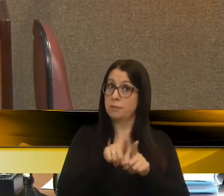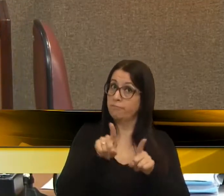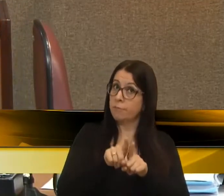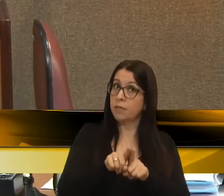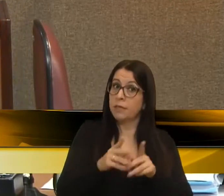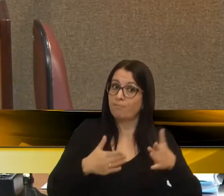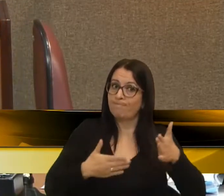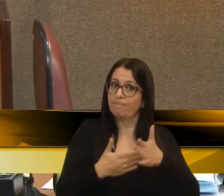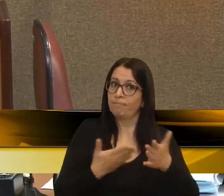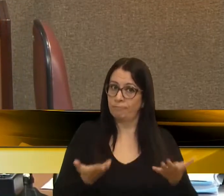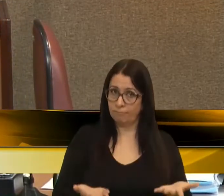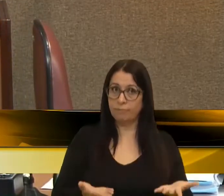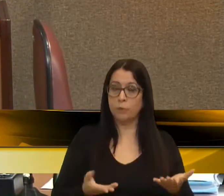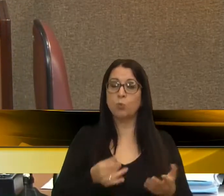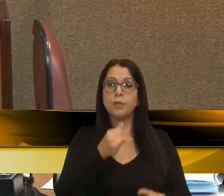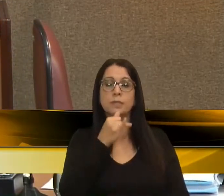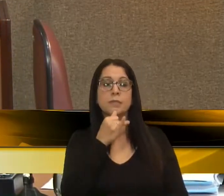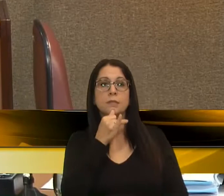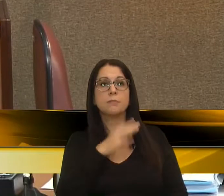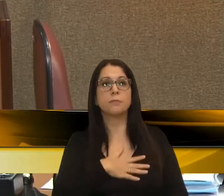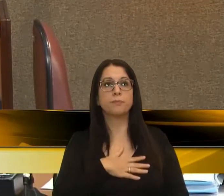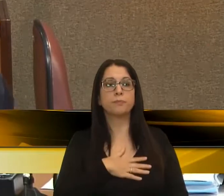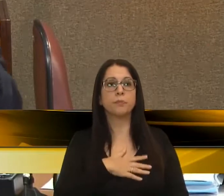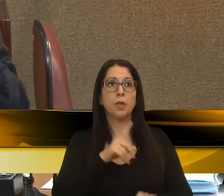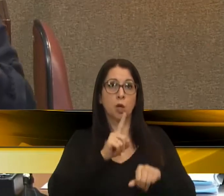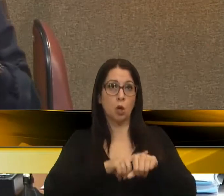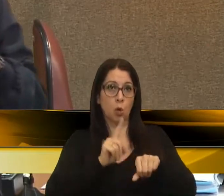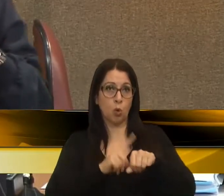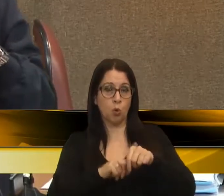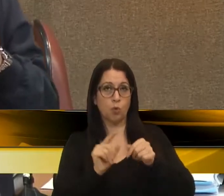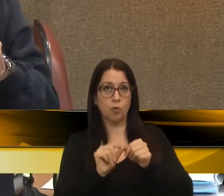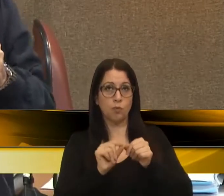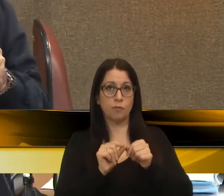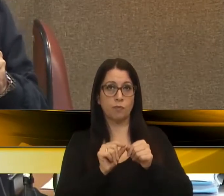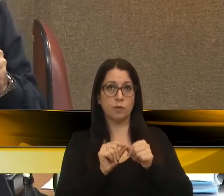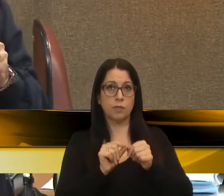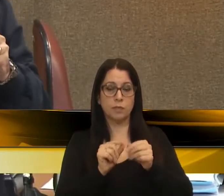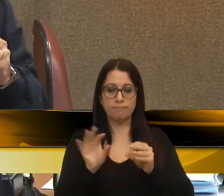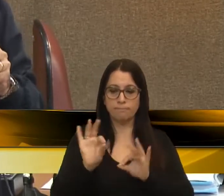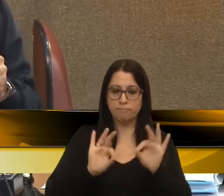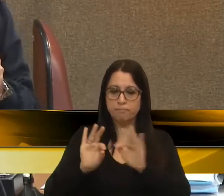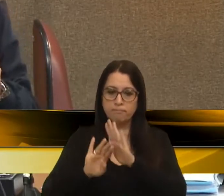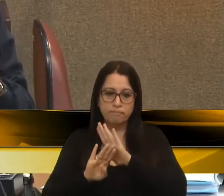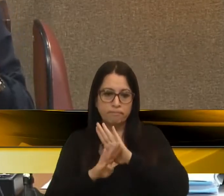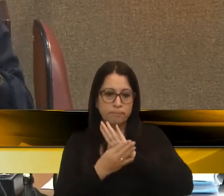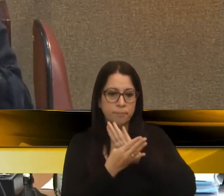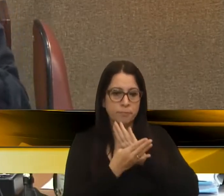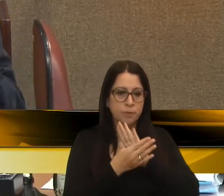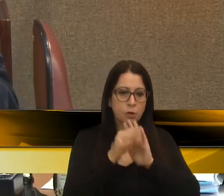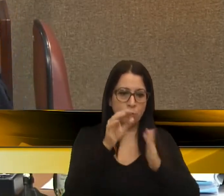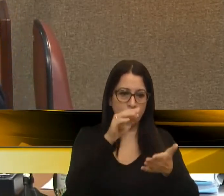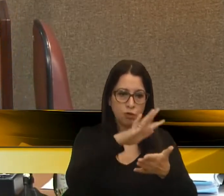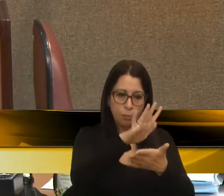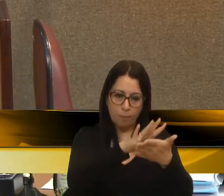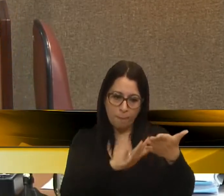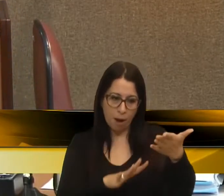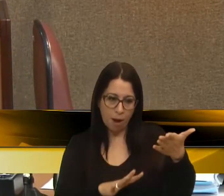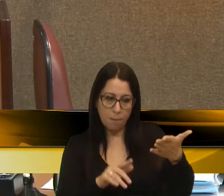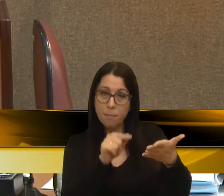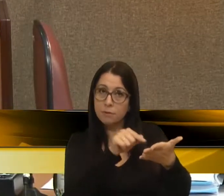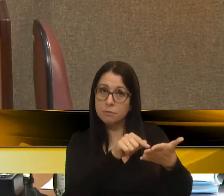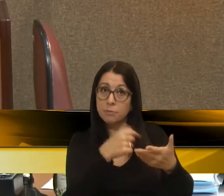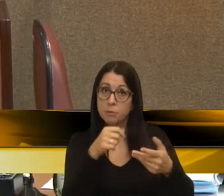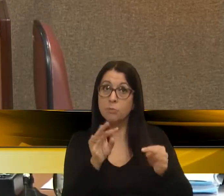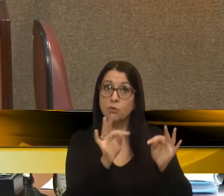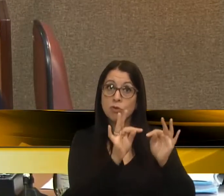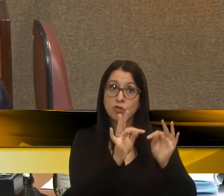suas limitações. Por exemplo, na hora de nós fazermos, né, a adequação nos mapas, nós precisamos de